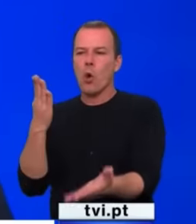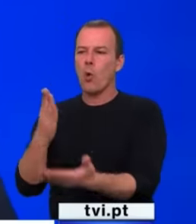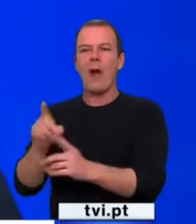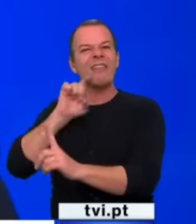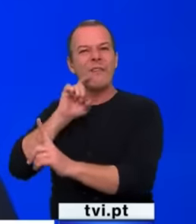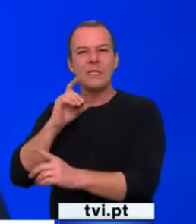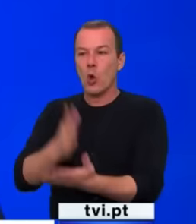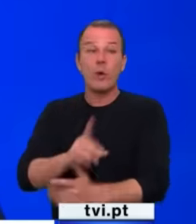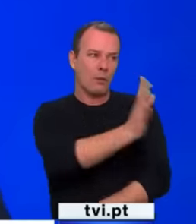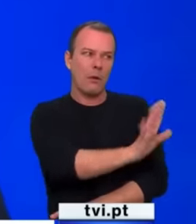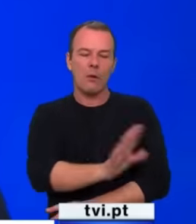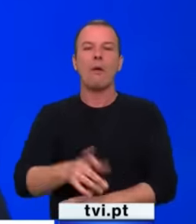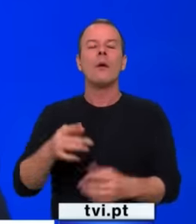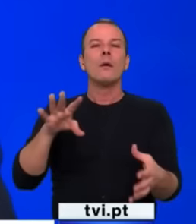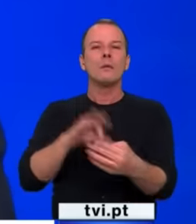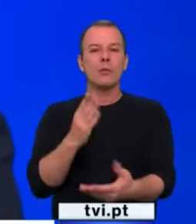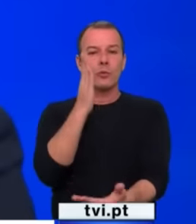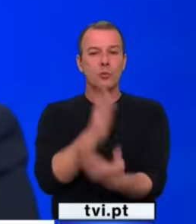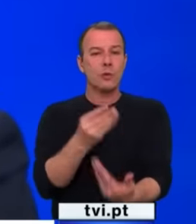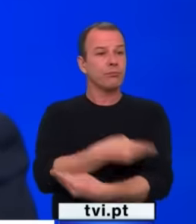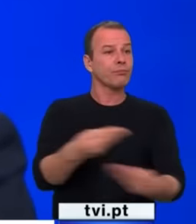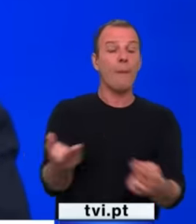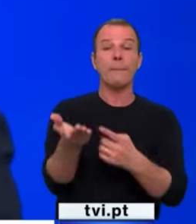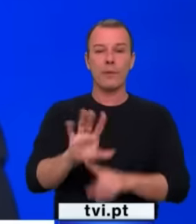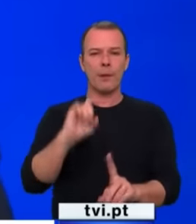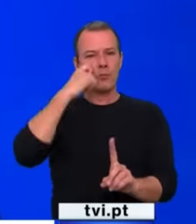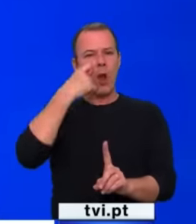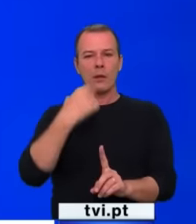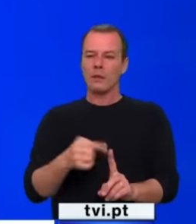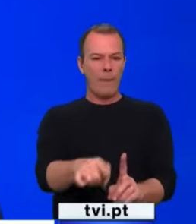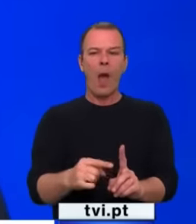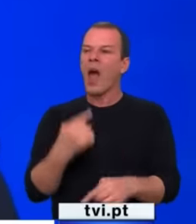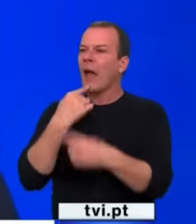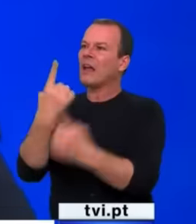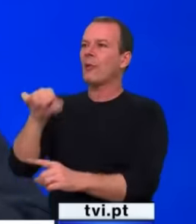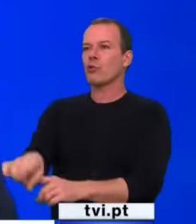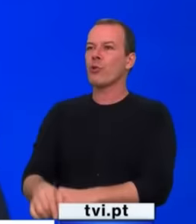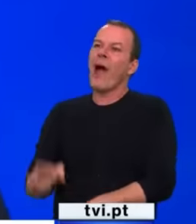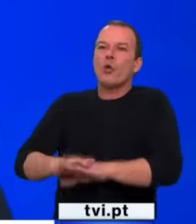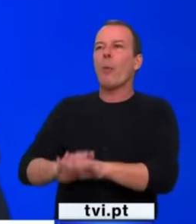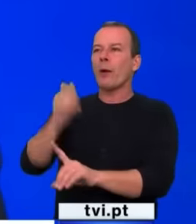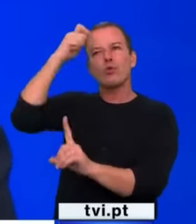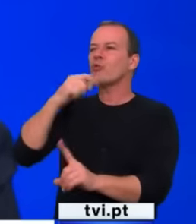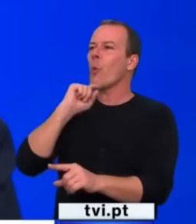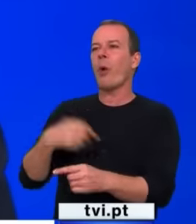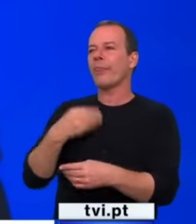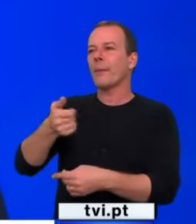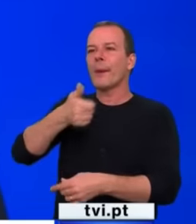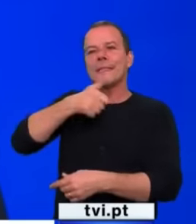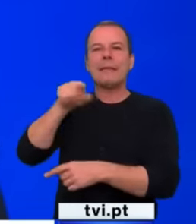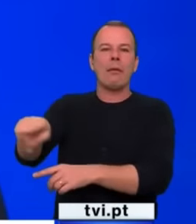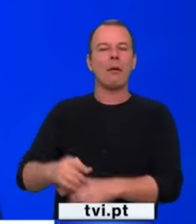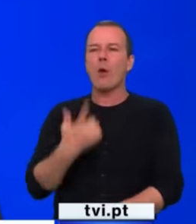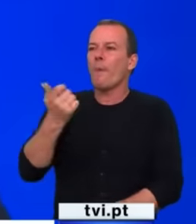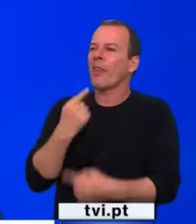Mas é só para a defesa, a distribuição, para tirar a distribuição de processos, em que os arguidos simplesmente fazem o recurso a dizer este juiz não me pode julgar, porquê? Por uma coisa qualquer. Mais 6 meses